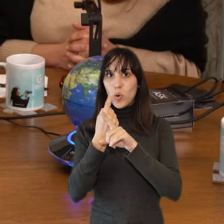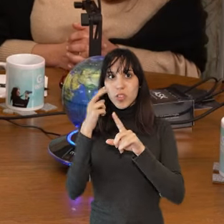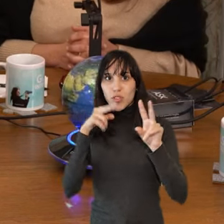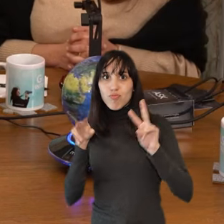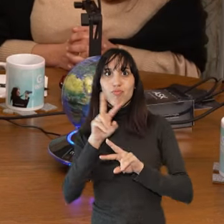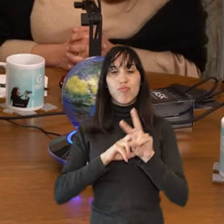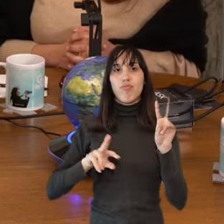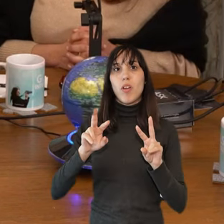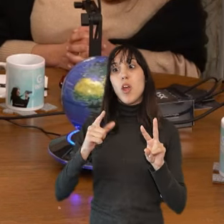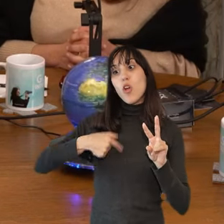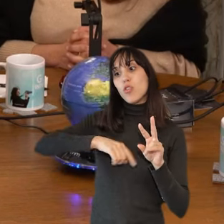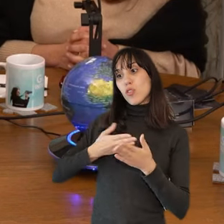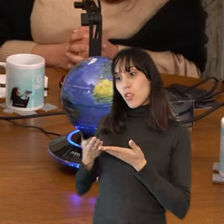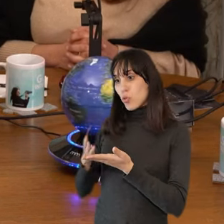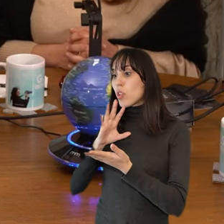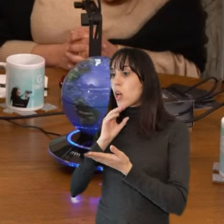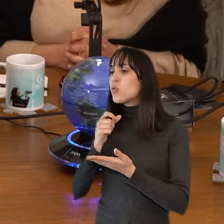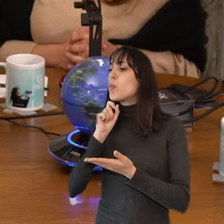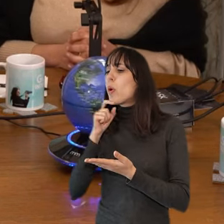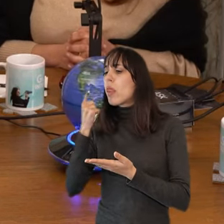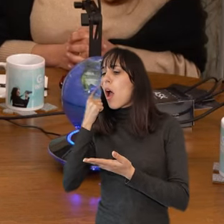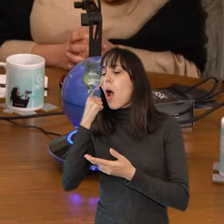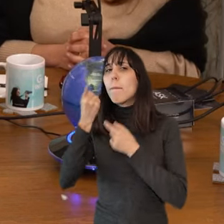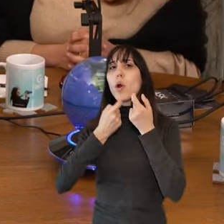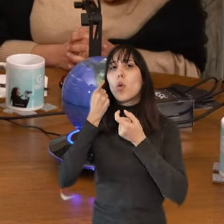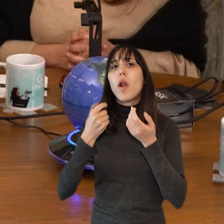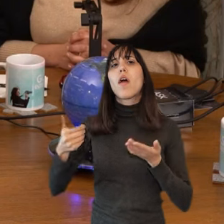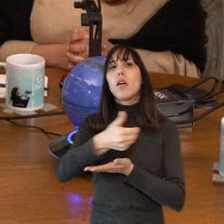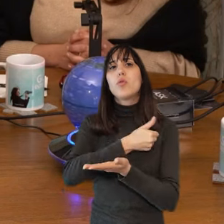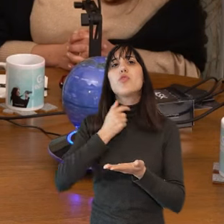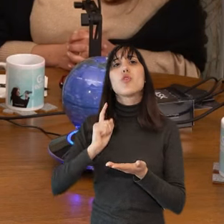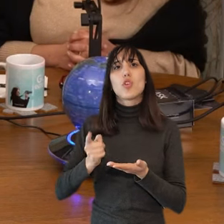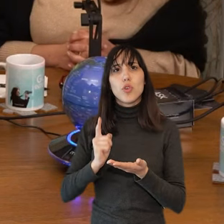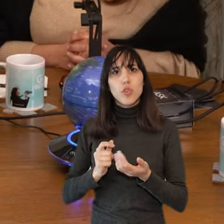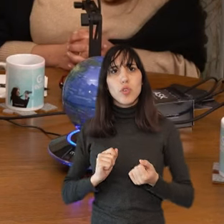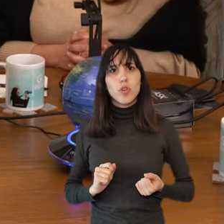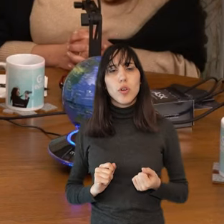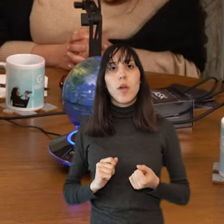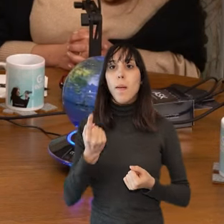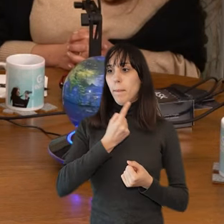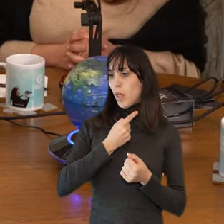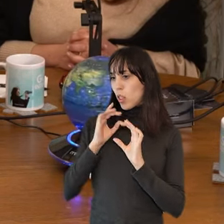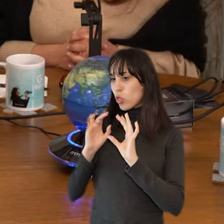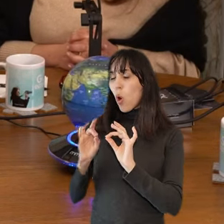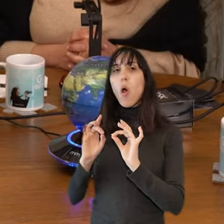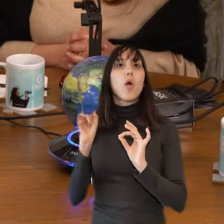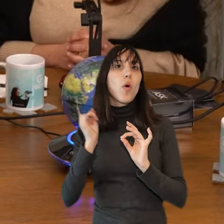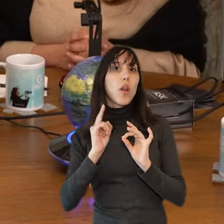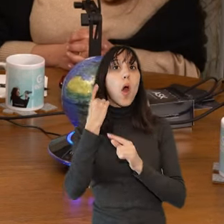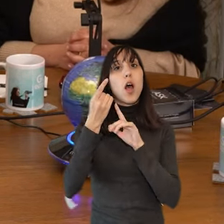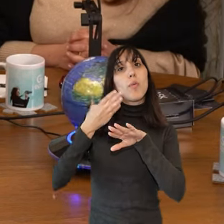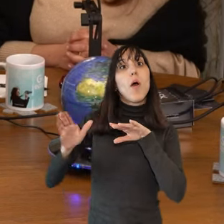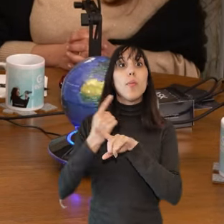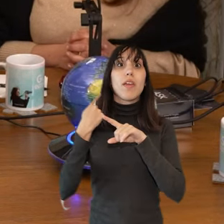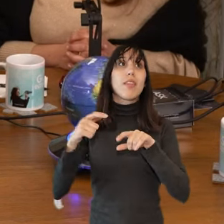fazer este filtro de que com recursos são não é eh de fontes que devem ser usadas ou não porque também